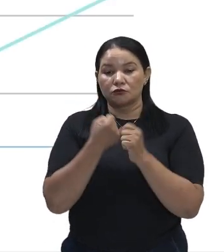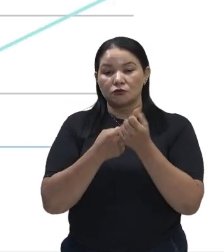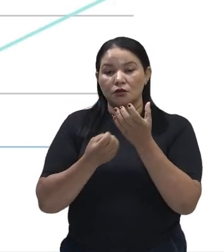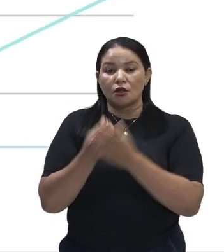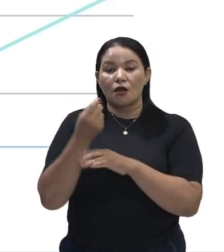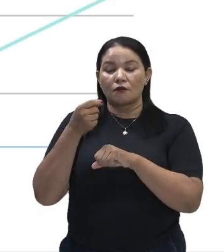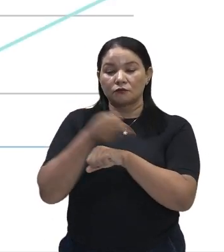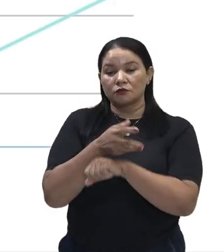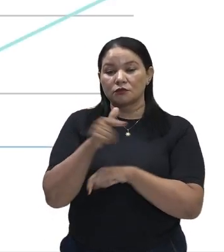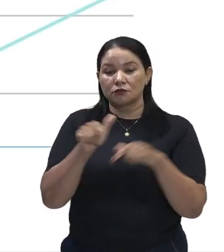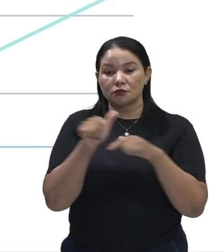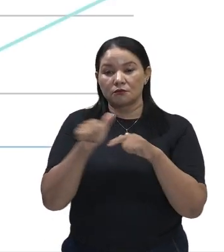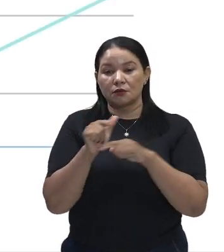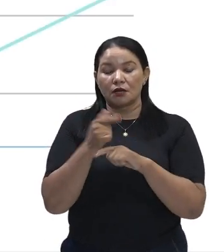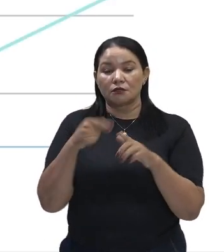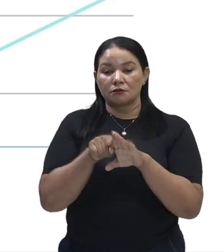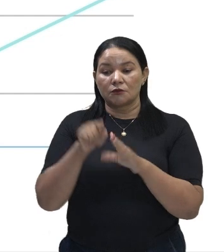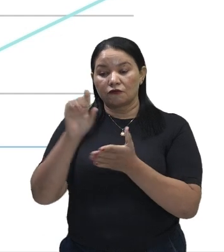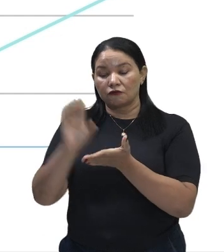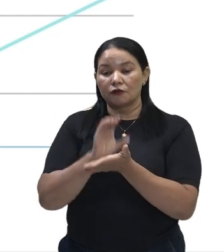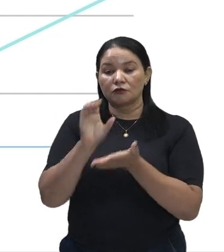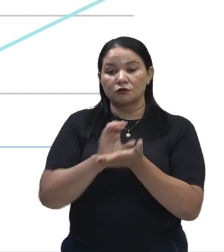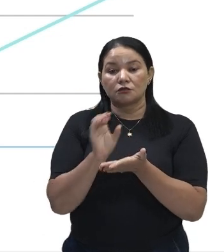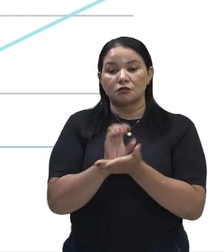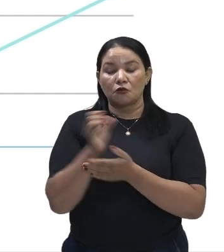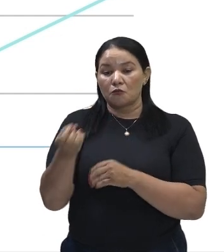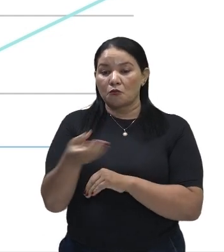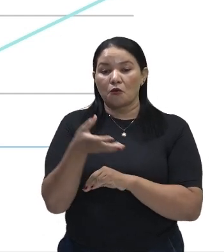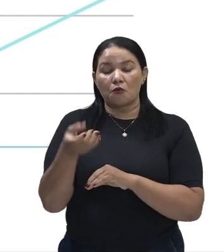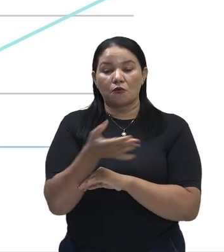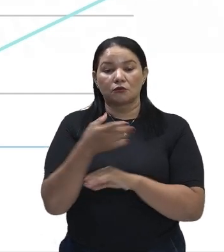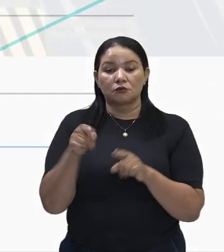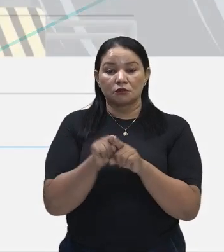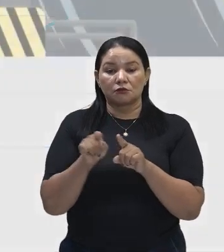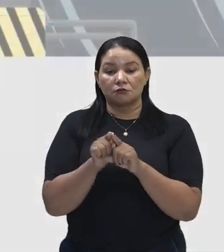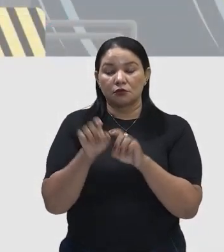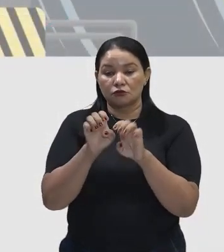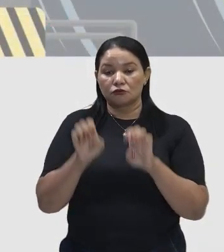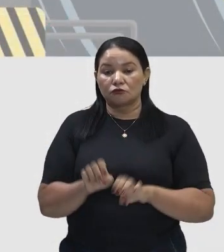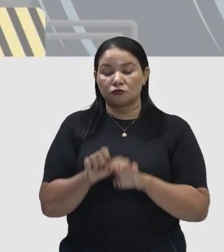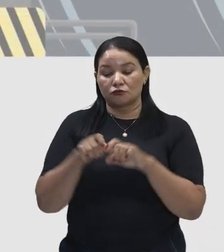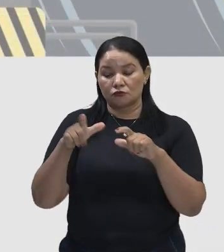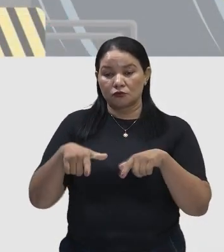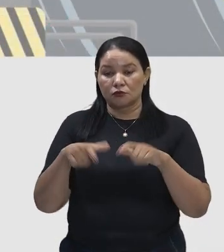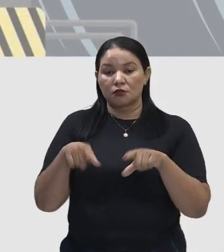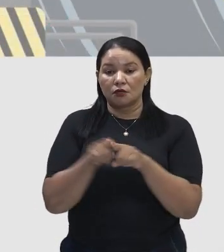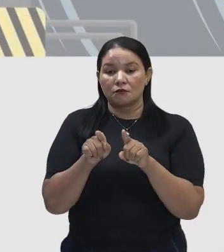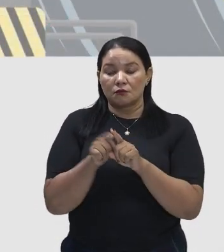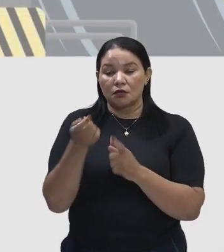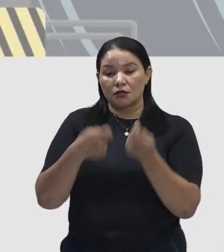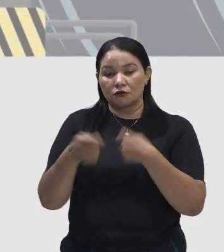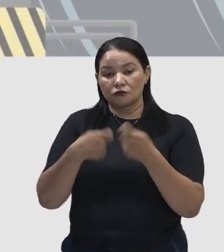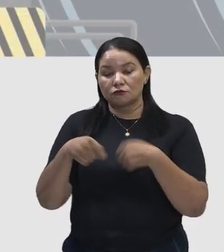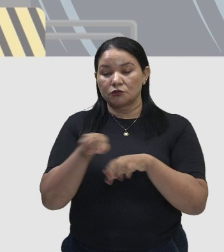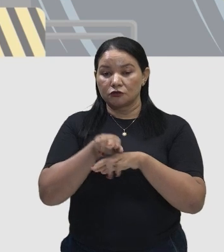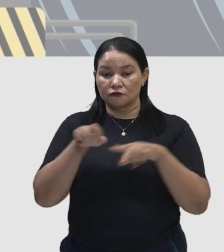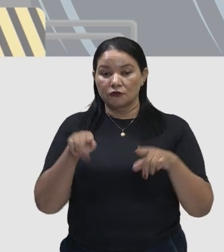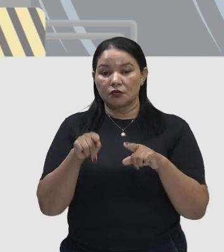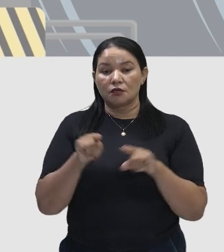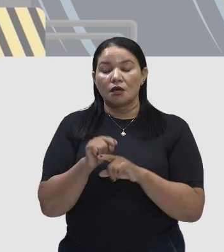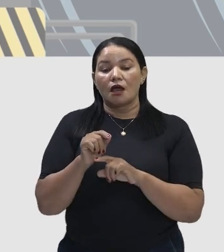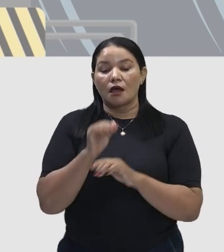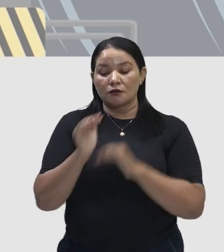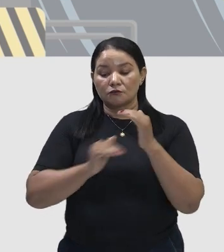de empregos, atraindo investimentos e modernizando a infraestrutura da região. A economia diversificada trouxe progresso